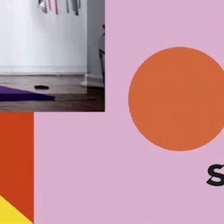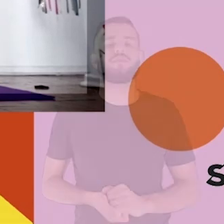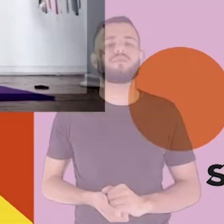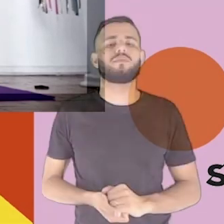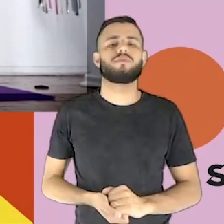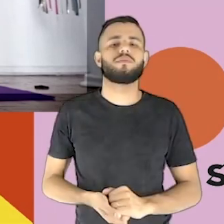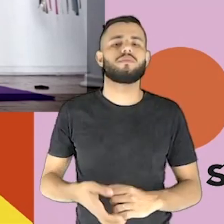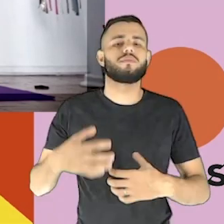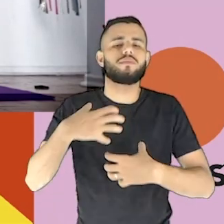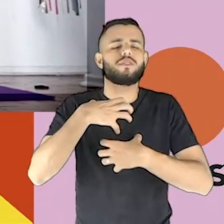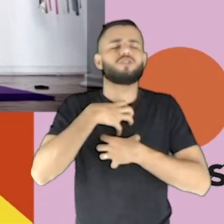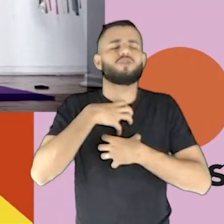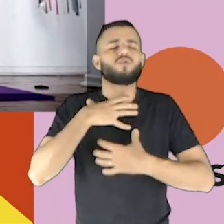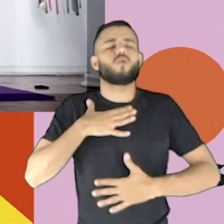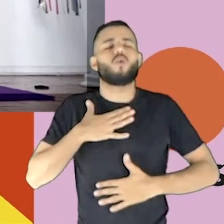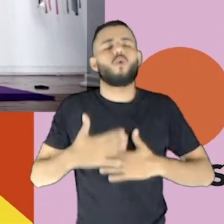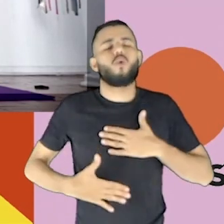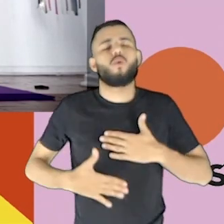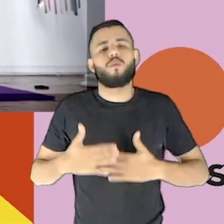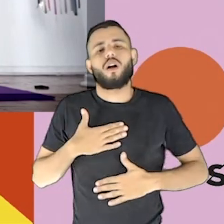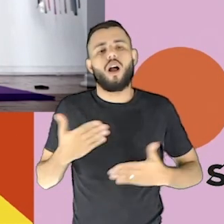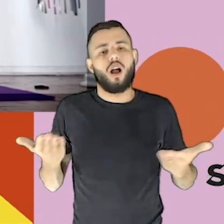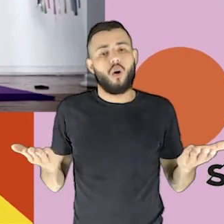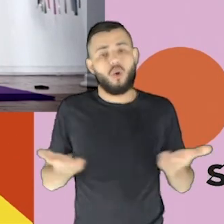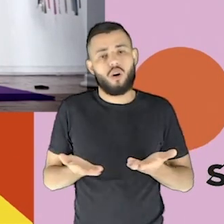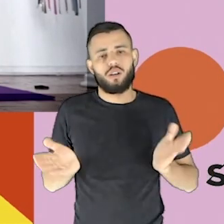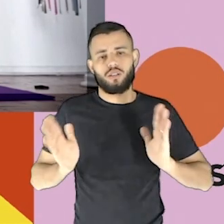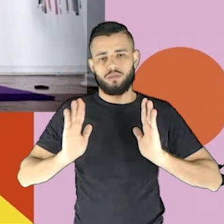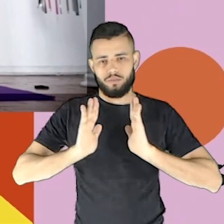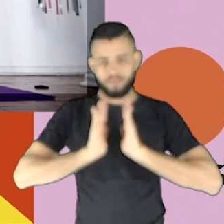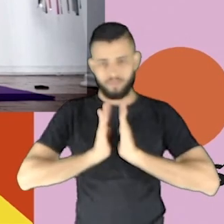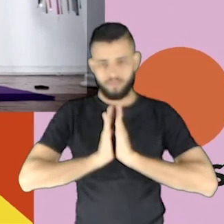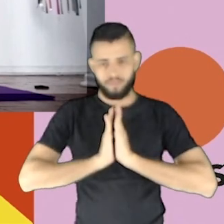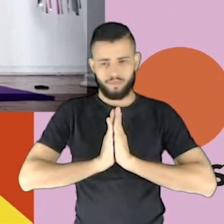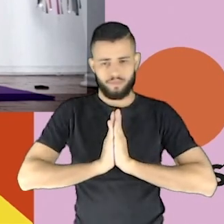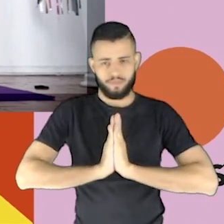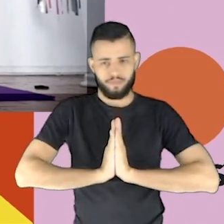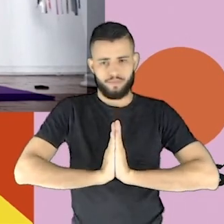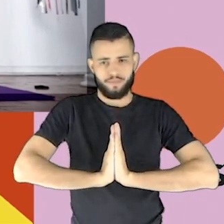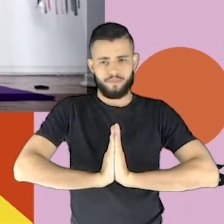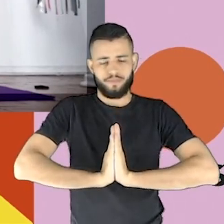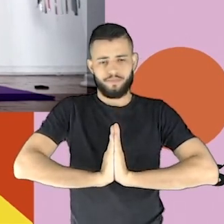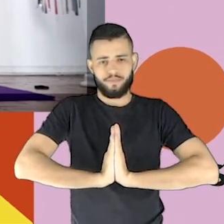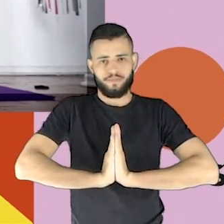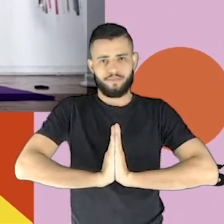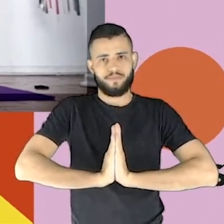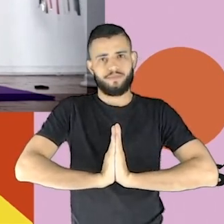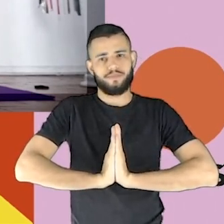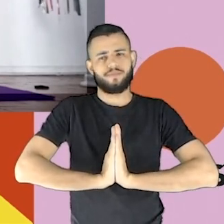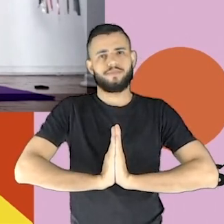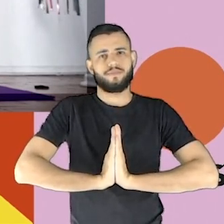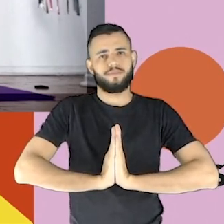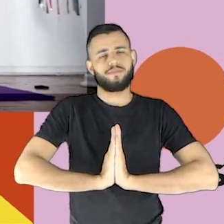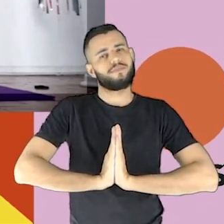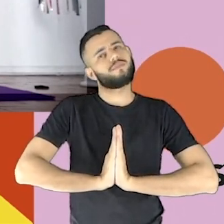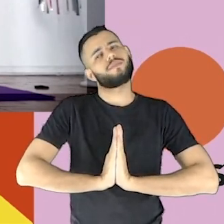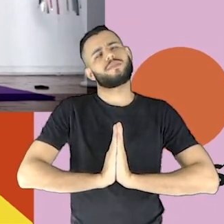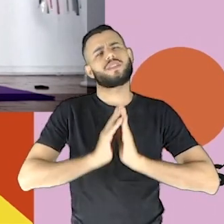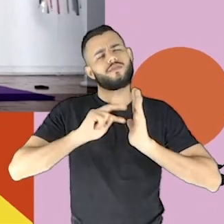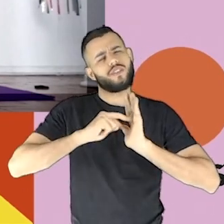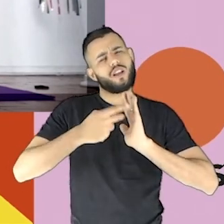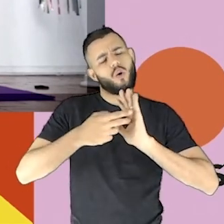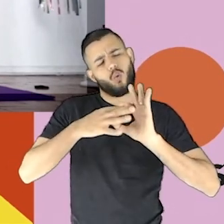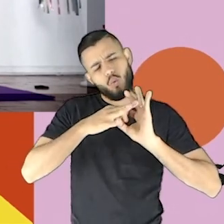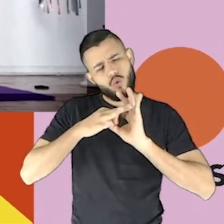Sentindo o corpo todo, convido vocês a juntar as mãos ali na frente do peito, esse gesto de união.